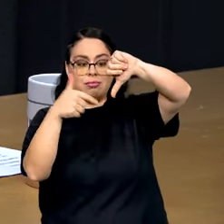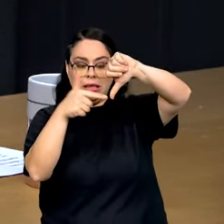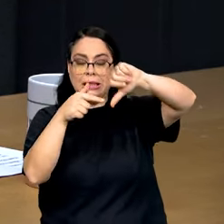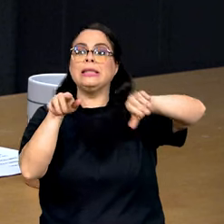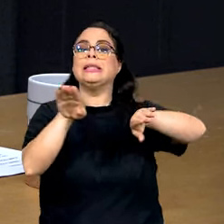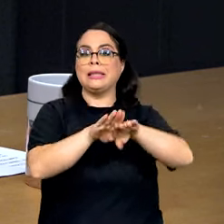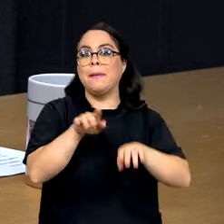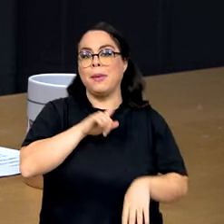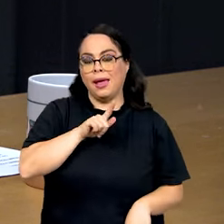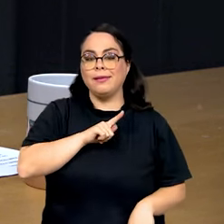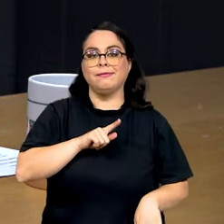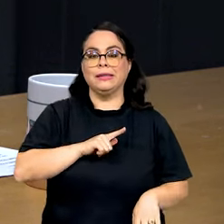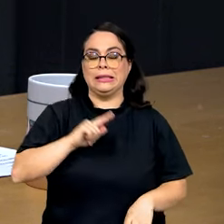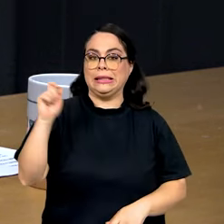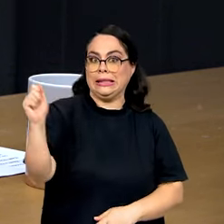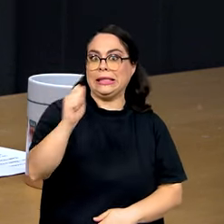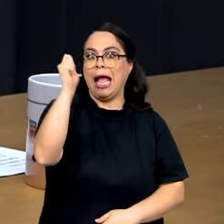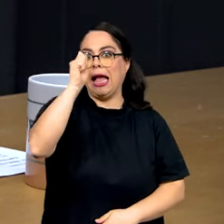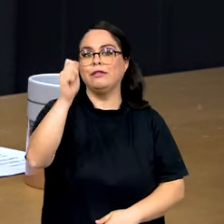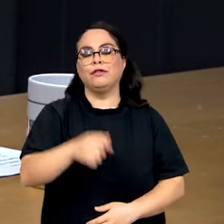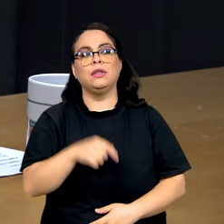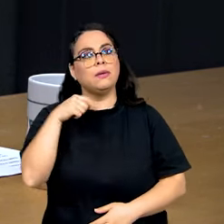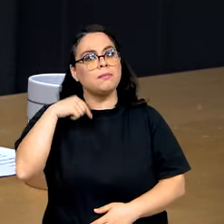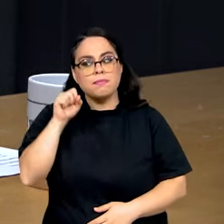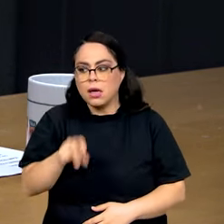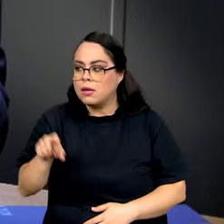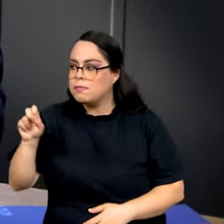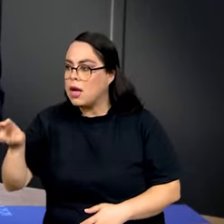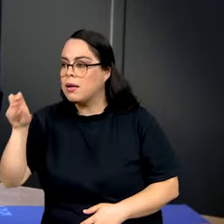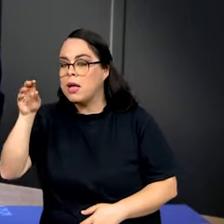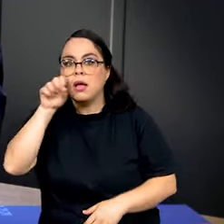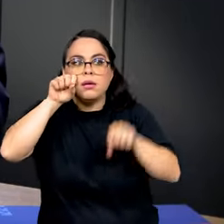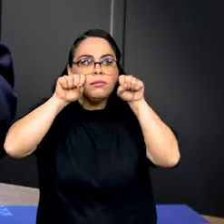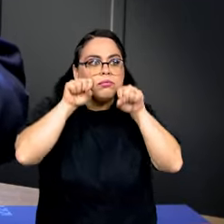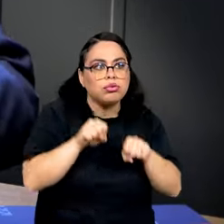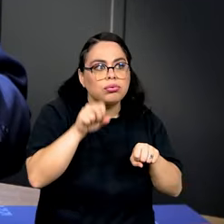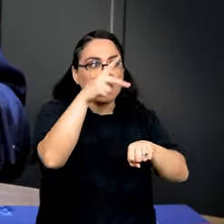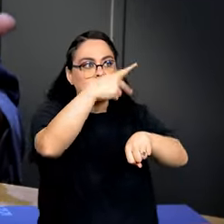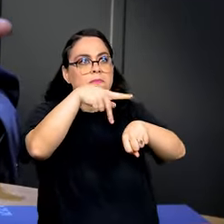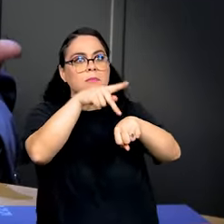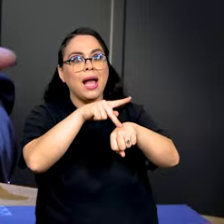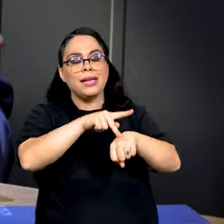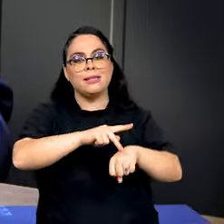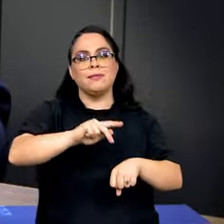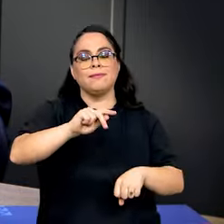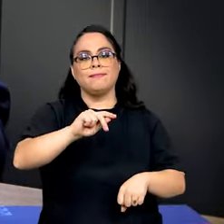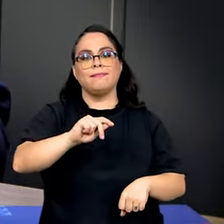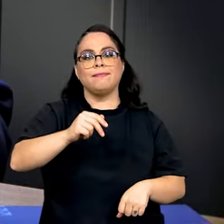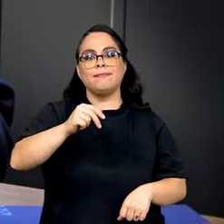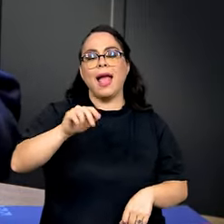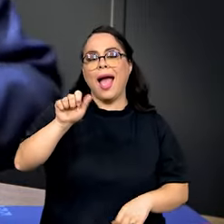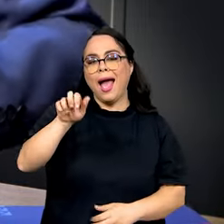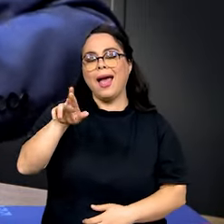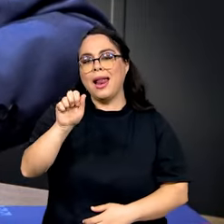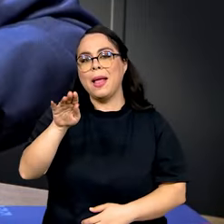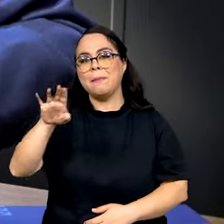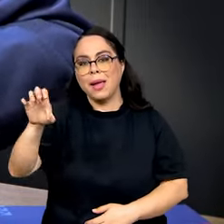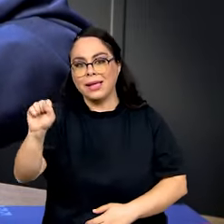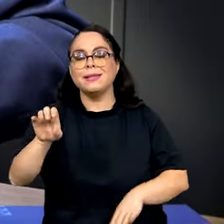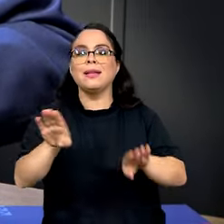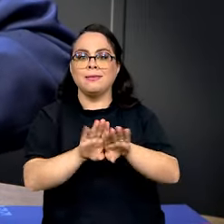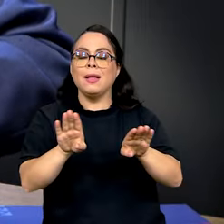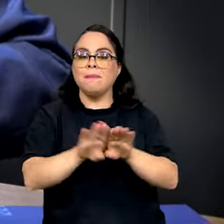onde a situação ainda é muito grave experiências eh dos países árabes eh a